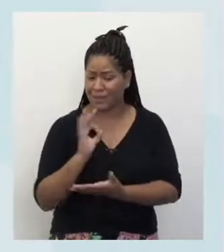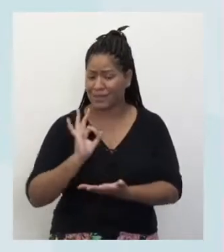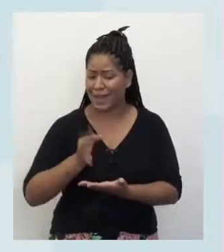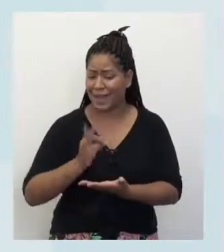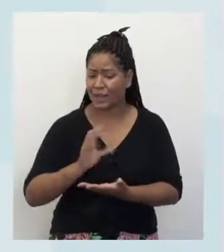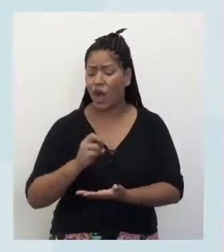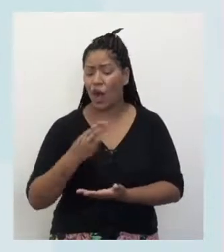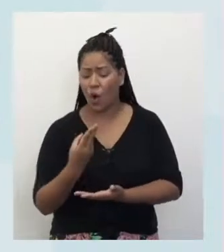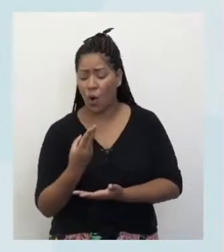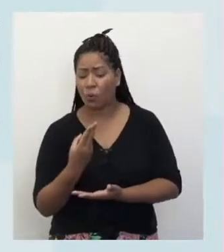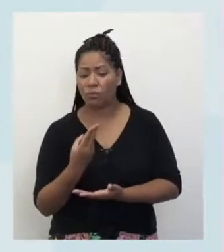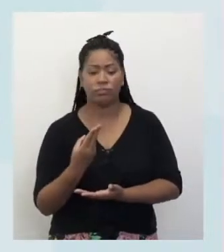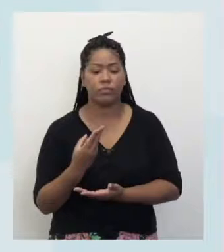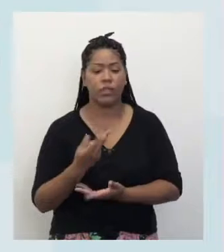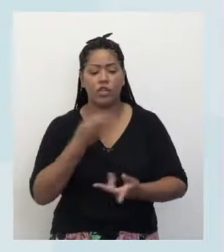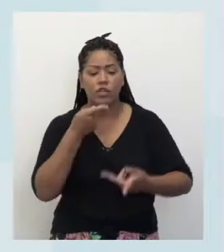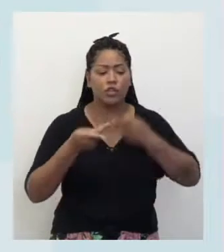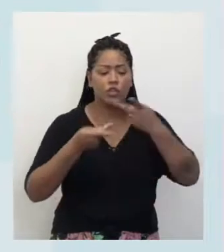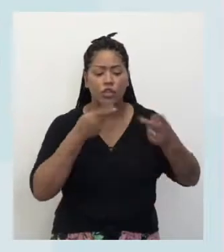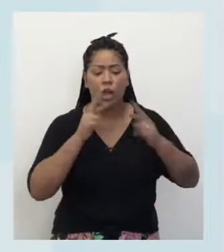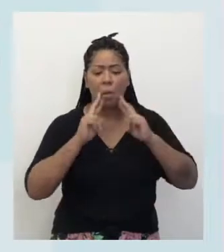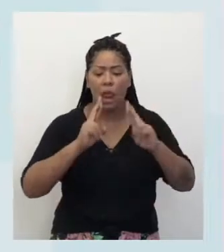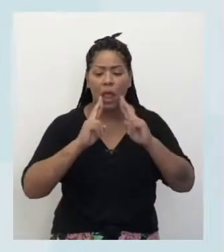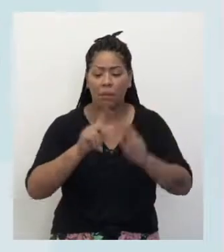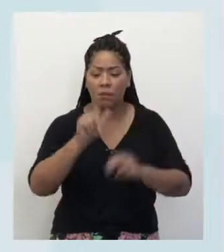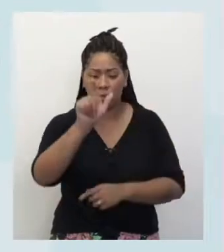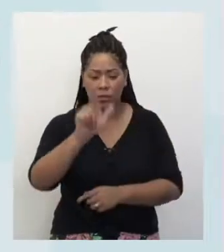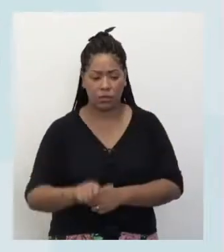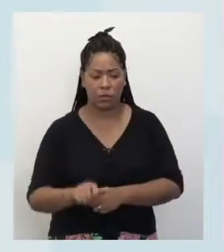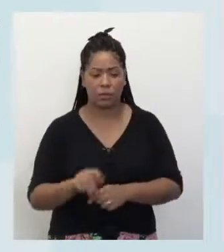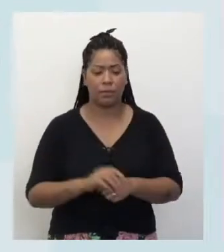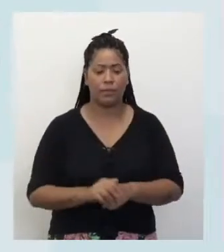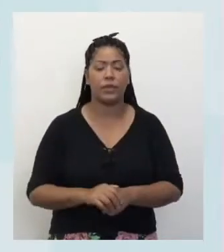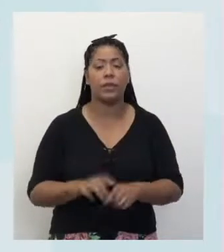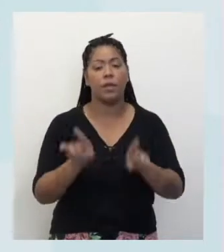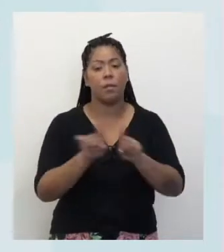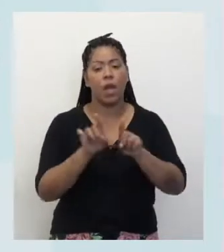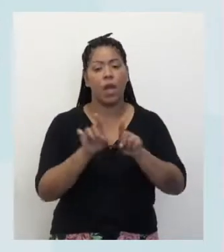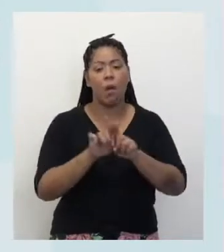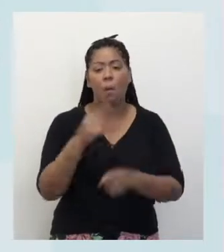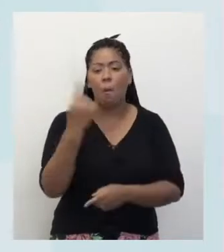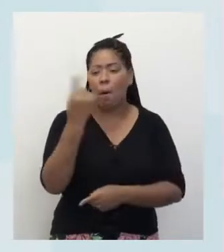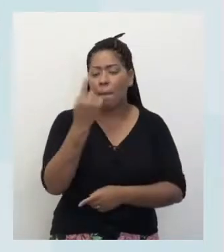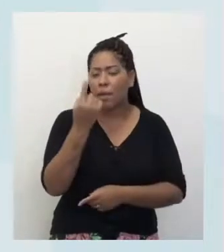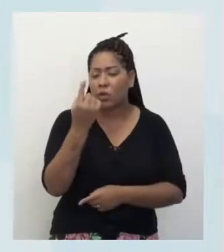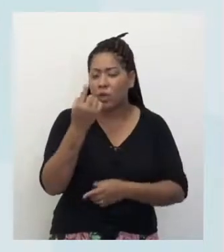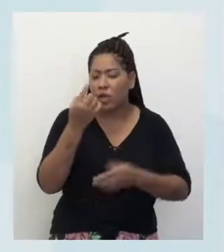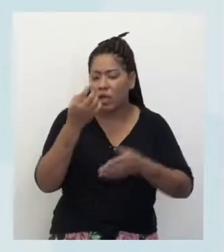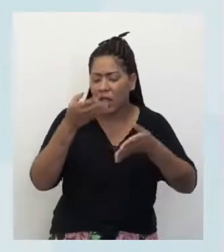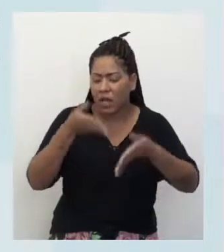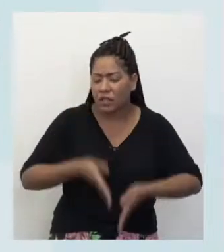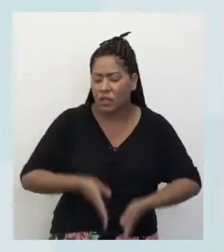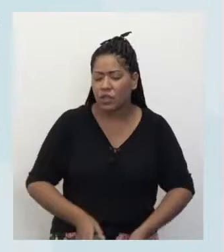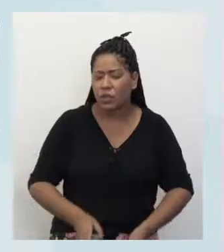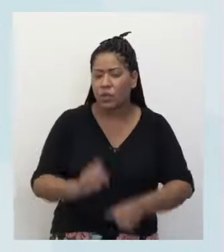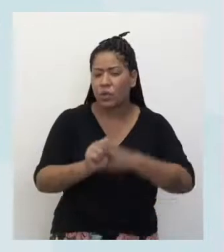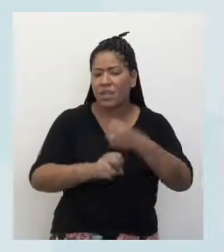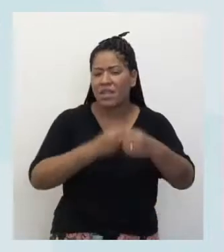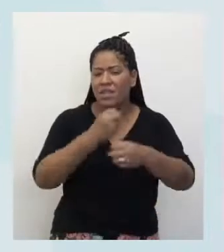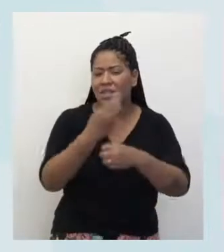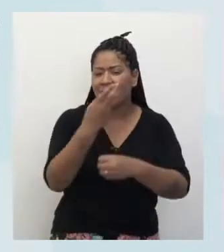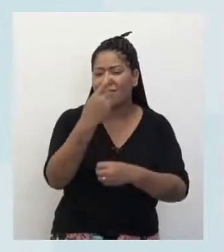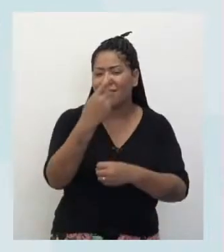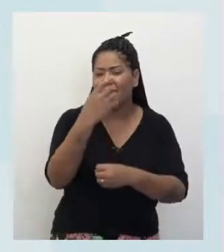alguém? Terceira questão. Uma pessoa que nascer daqui a 10 anos, ela terá a mesma percepção das